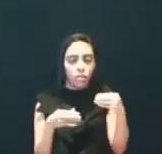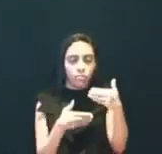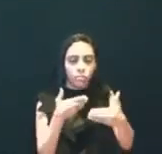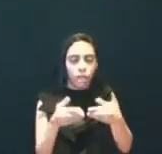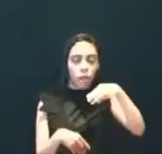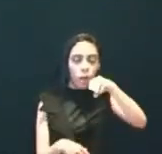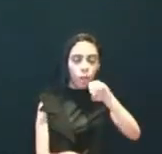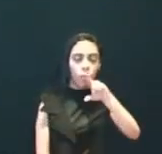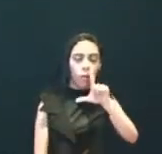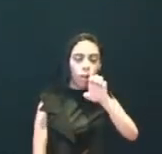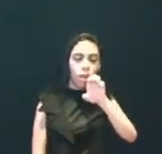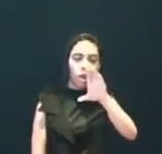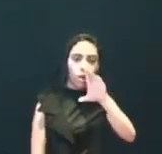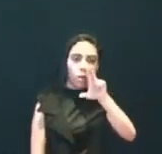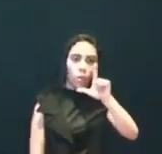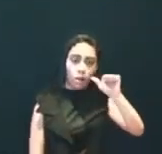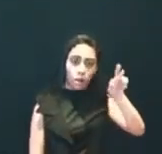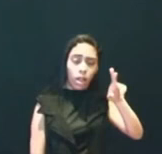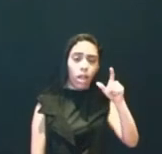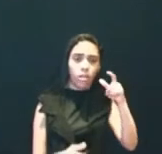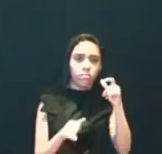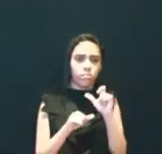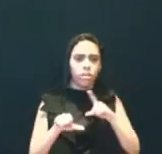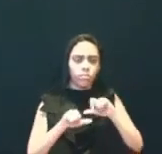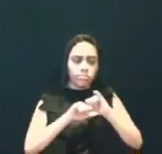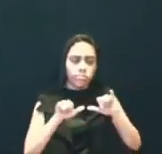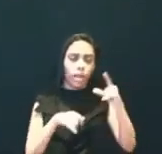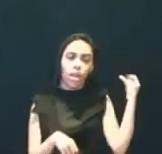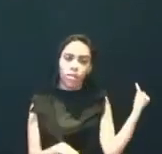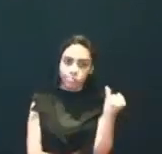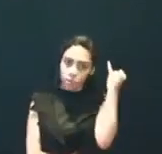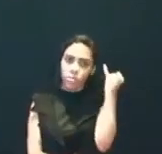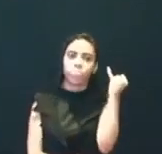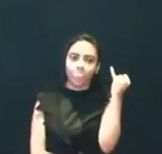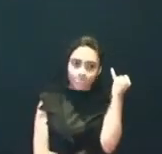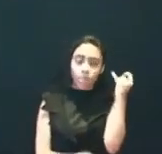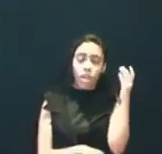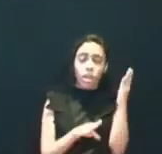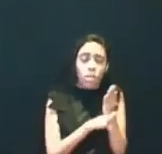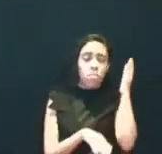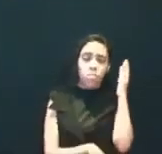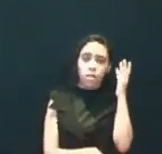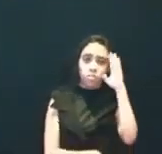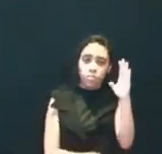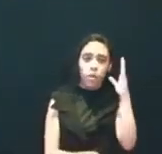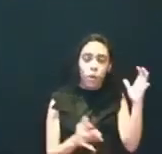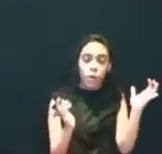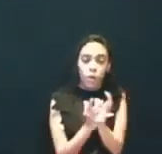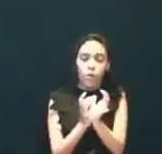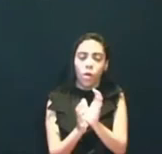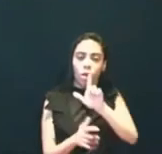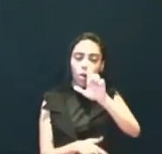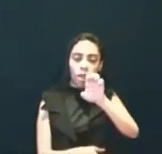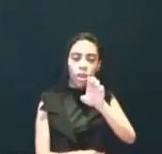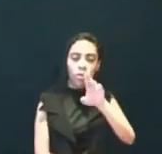remissão citogenética. Essas informações elas são extremamente importantes, principalmente nas leucemias